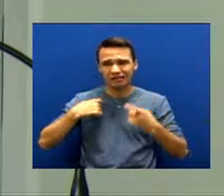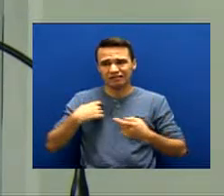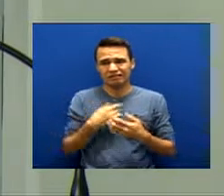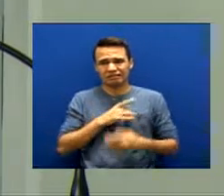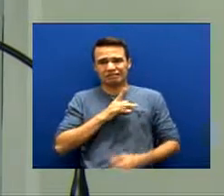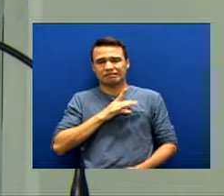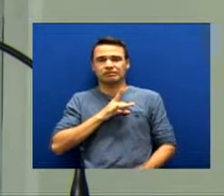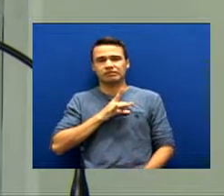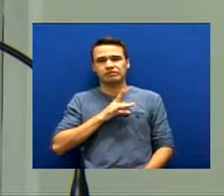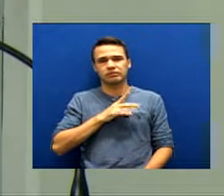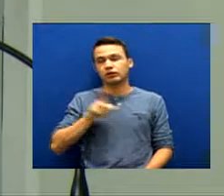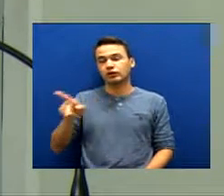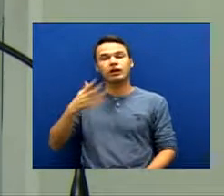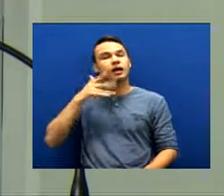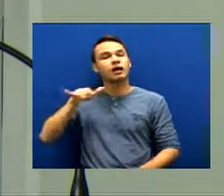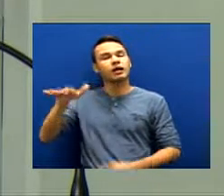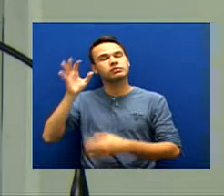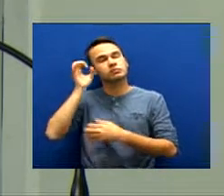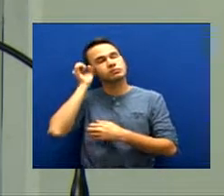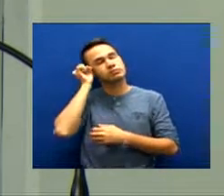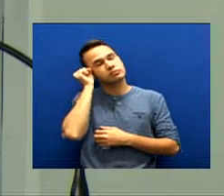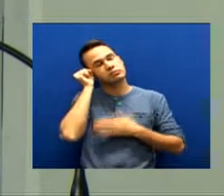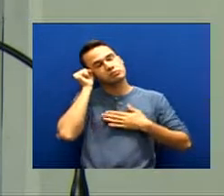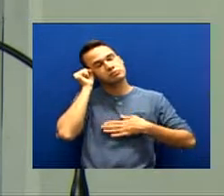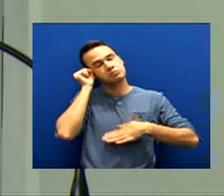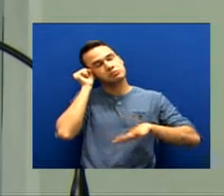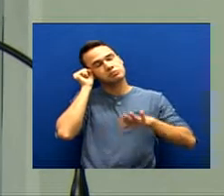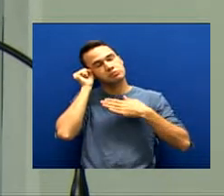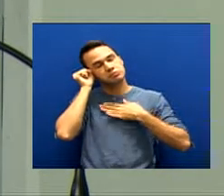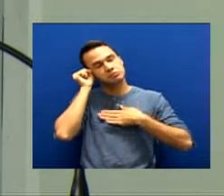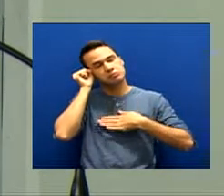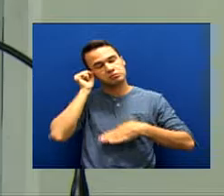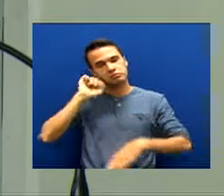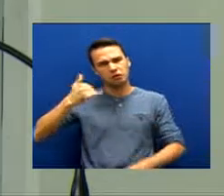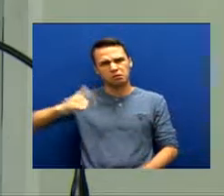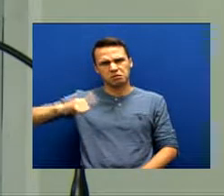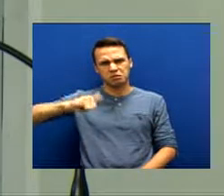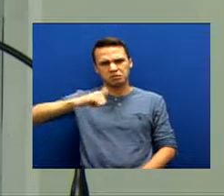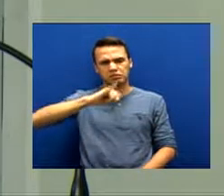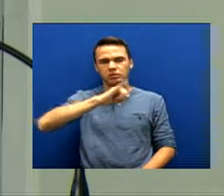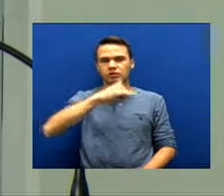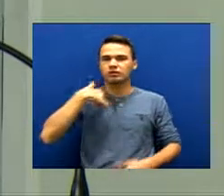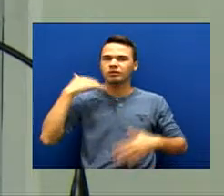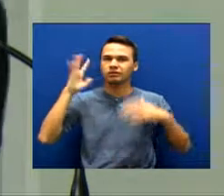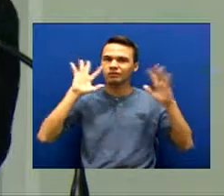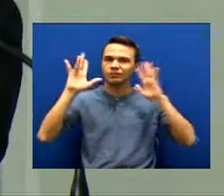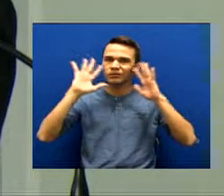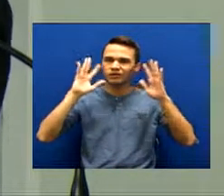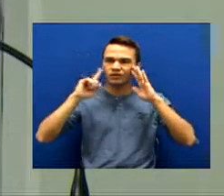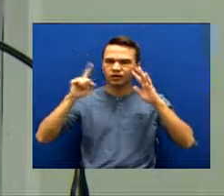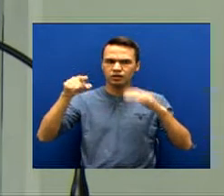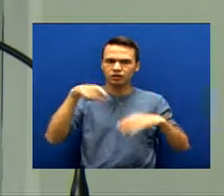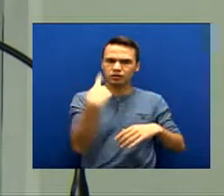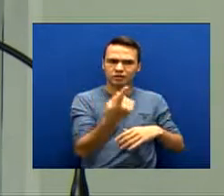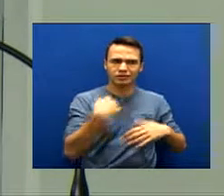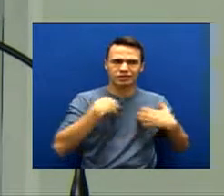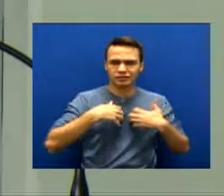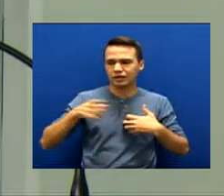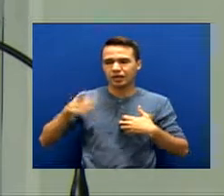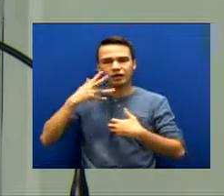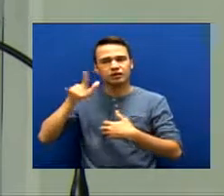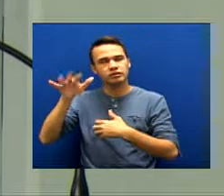desespere. Pare de lutar. Eu sou Deus. No meu